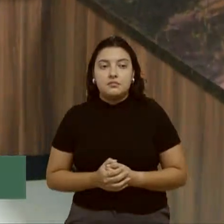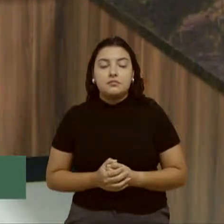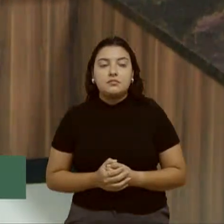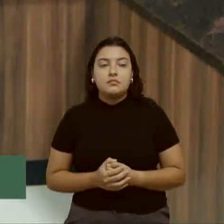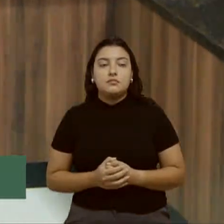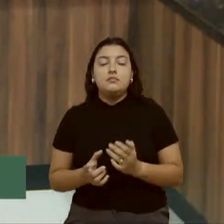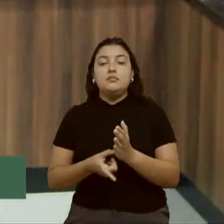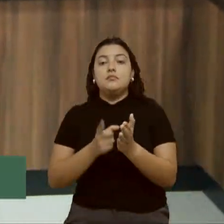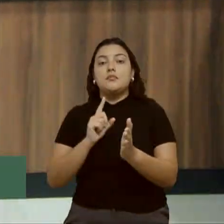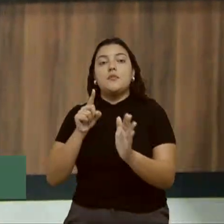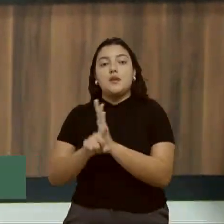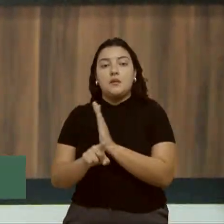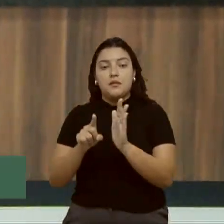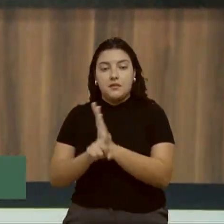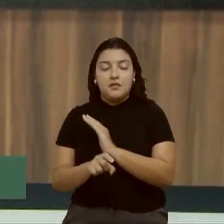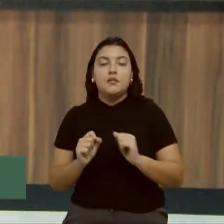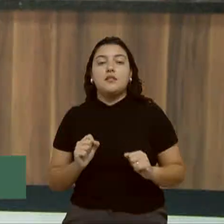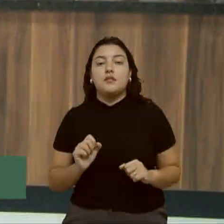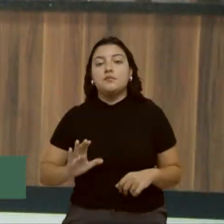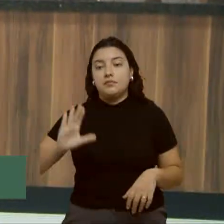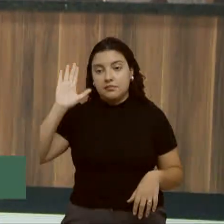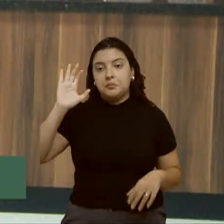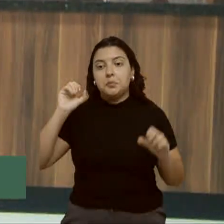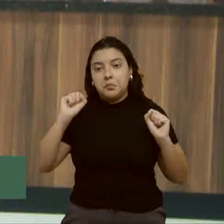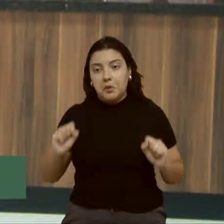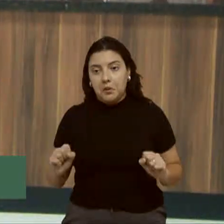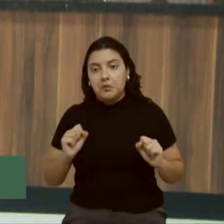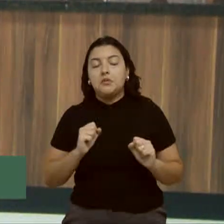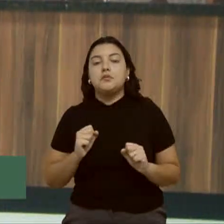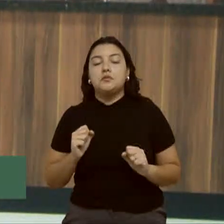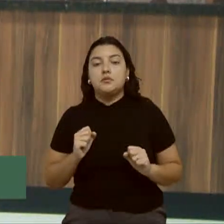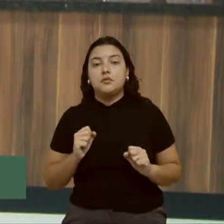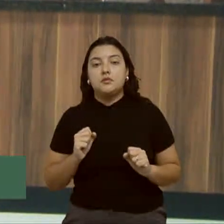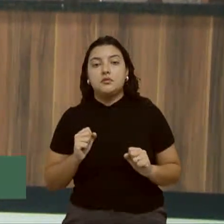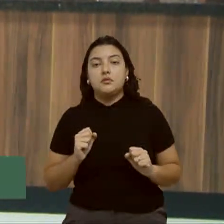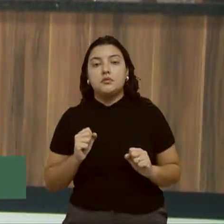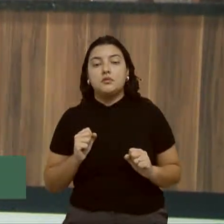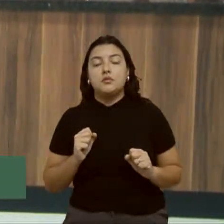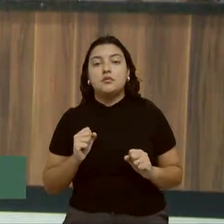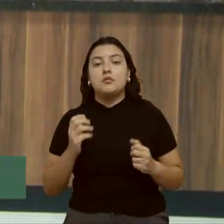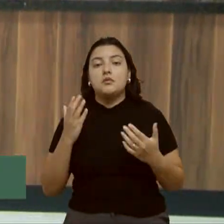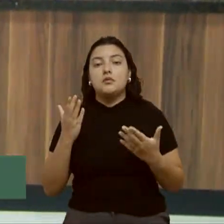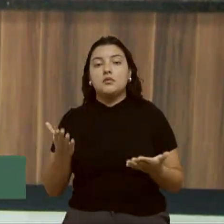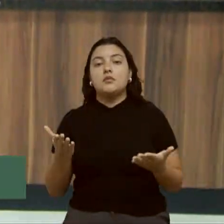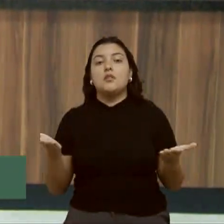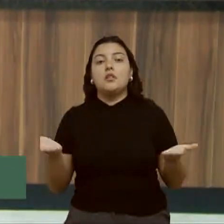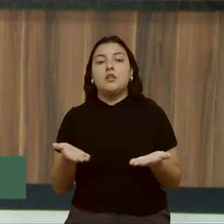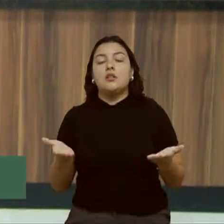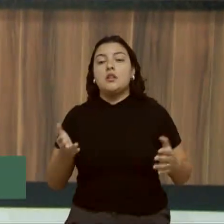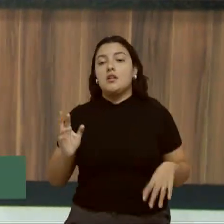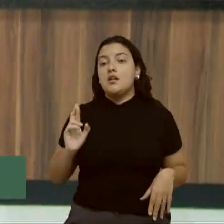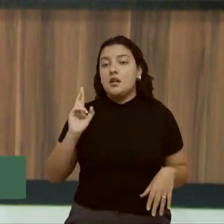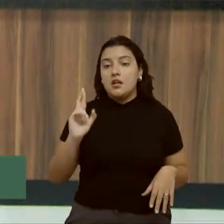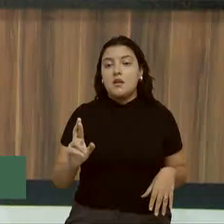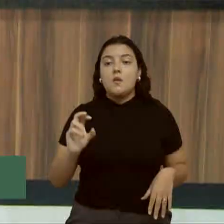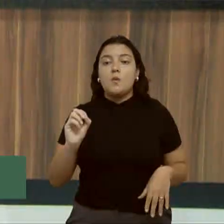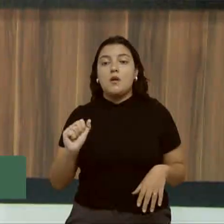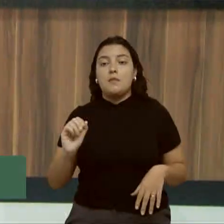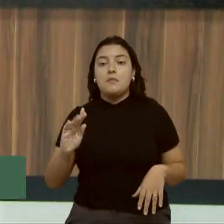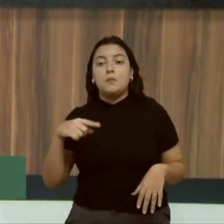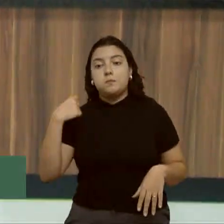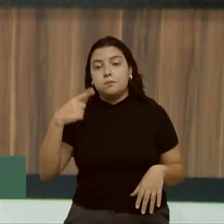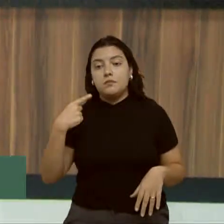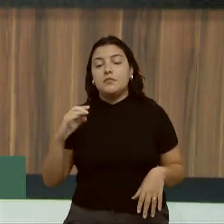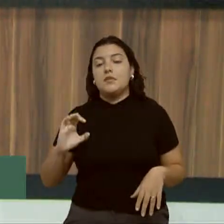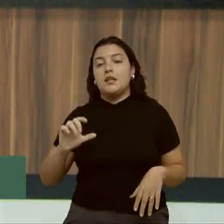perguntas, que se assim alguém quiser fazer perguntas para os integrantes da mesa, vamos ouvir agora os representantes também da OAB, doutora